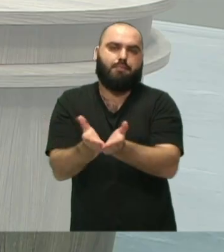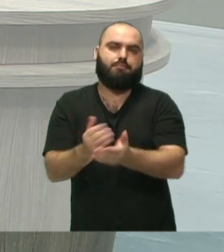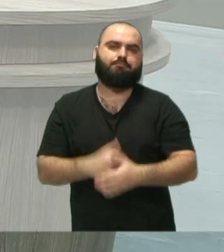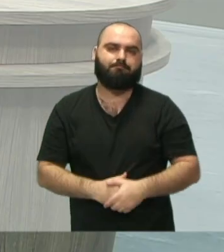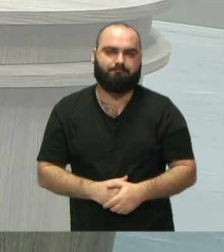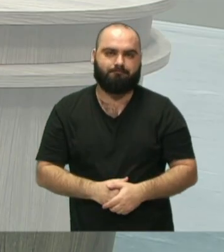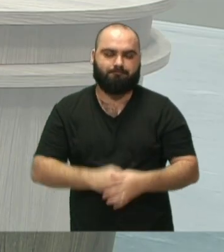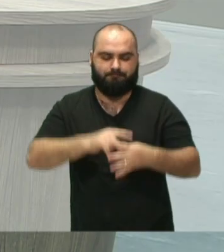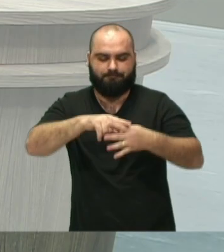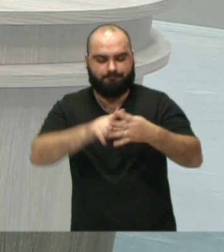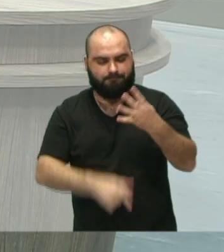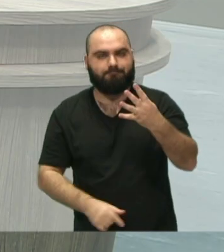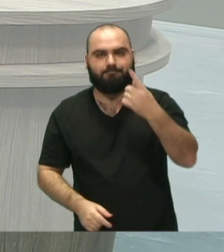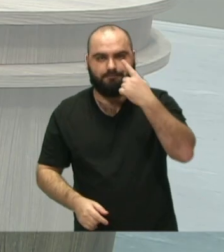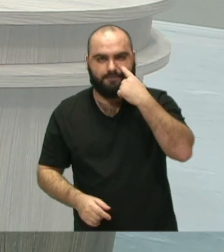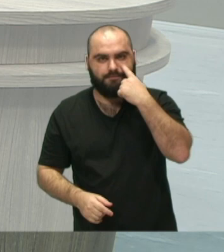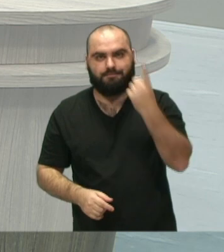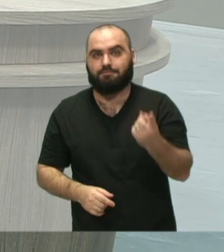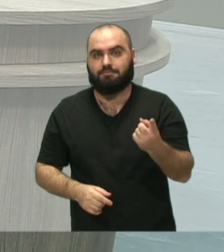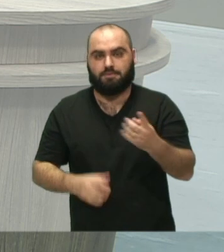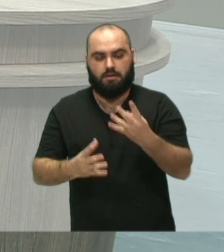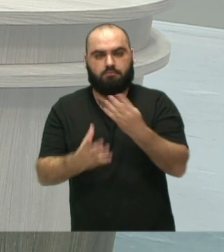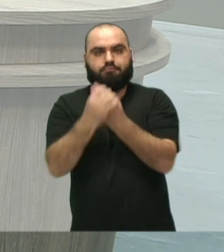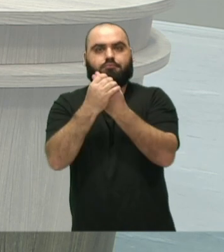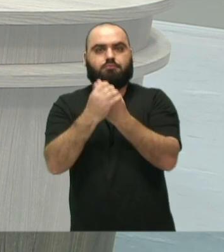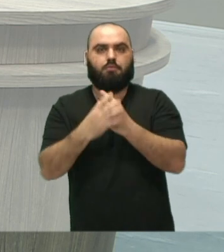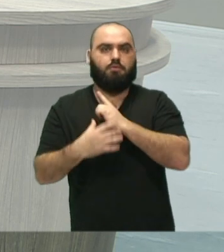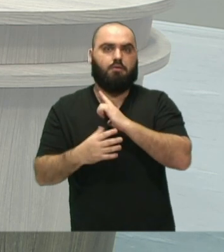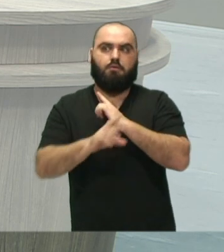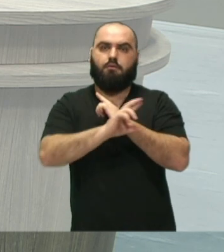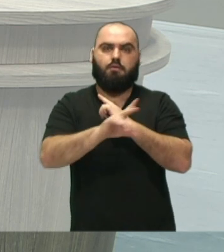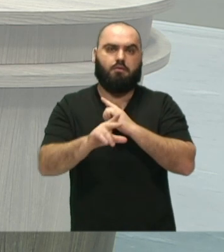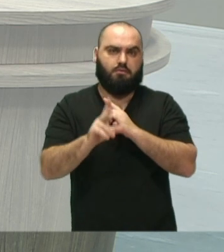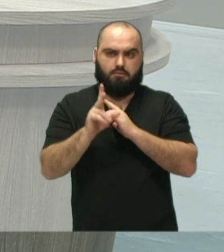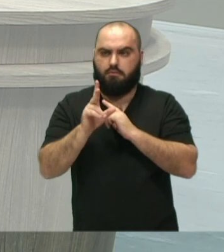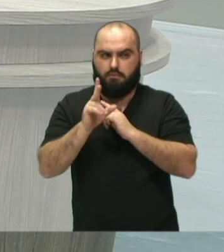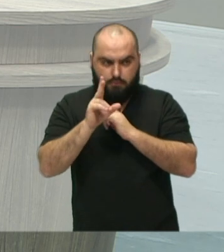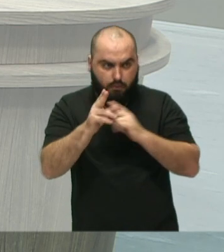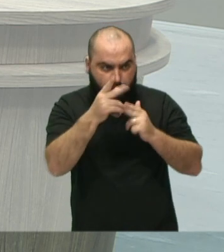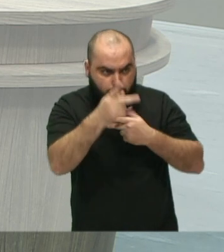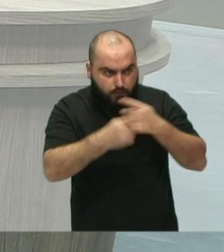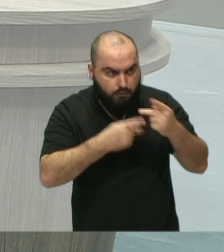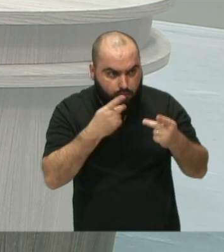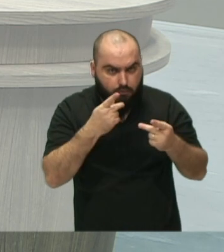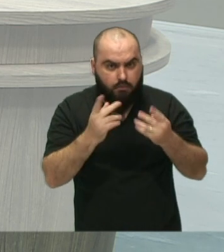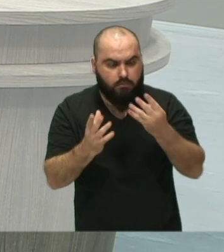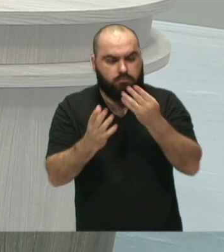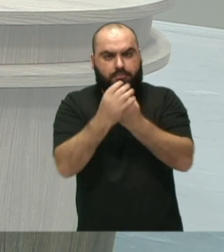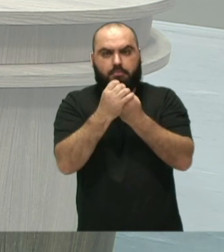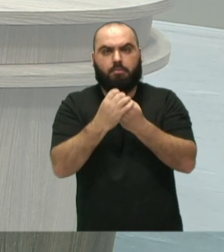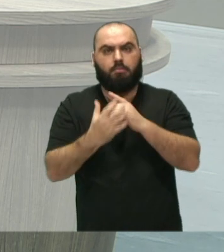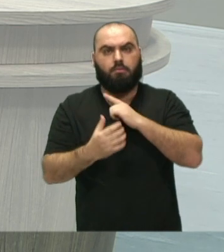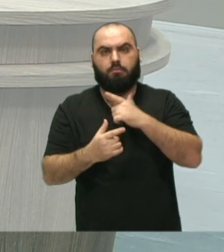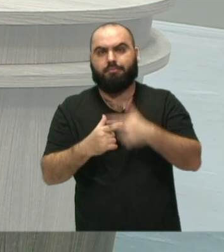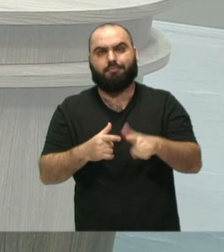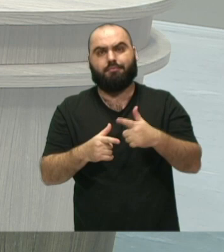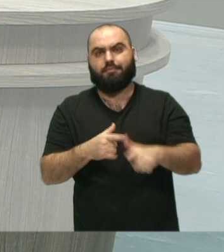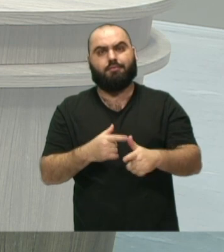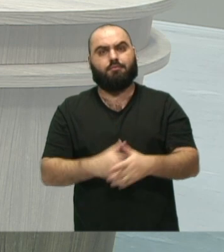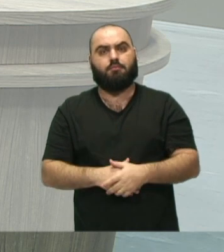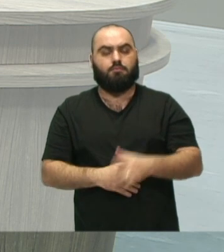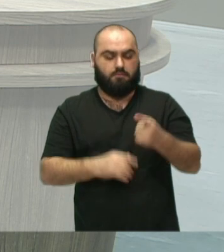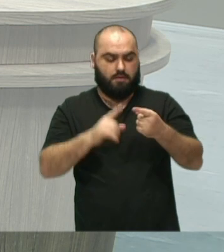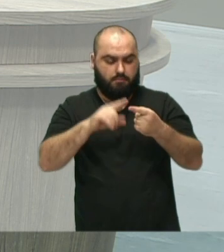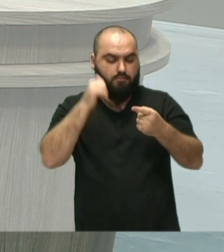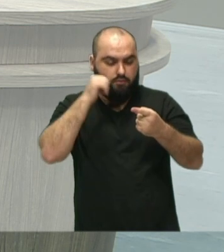você tem um acúmulo, que nem você falou, né? Um acúmulo. Quer dizer, você é